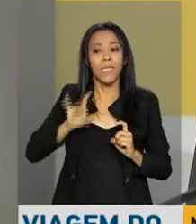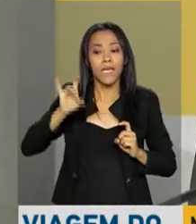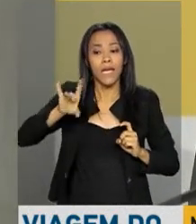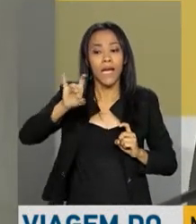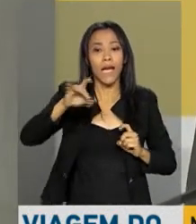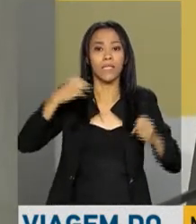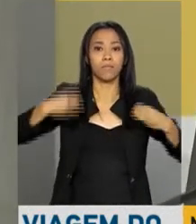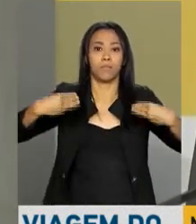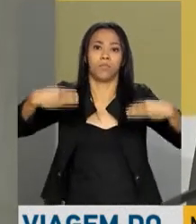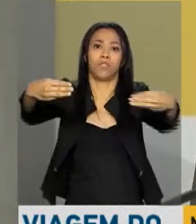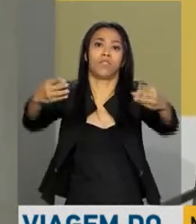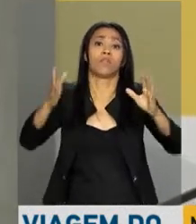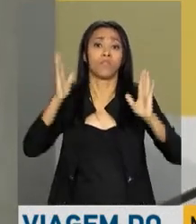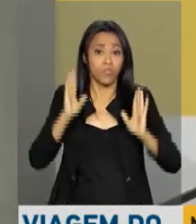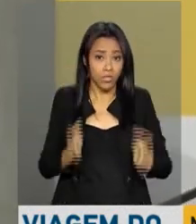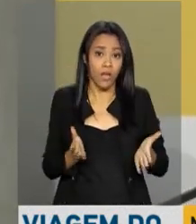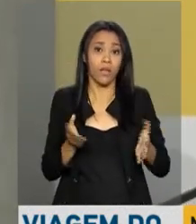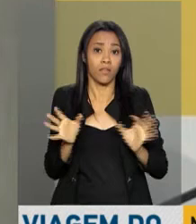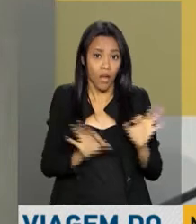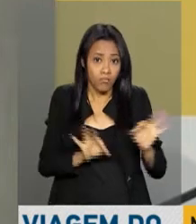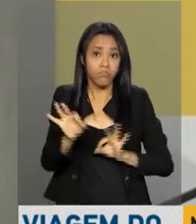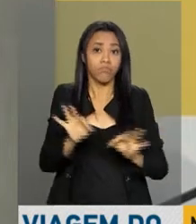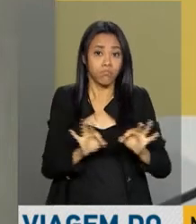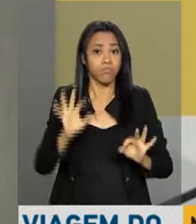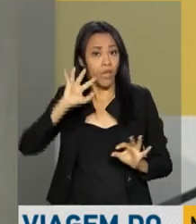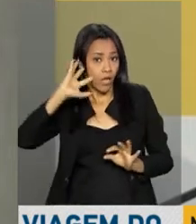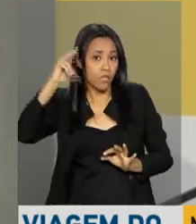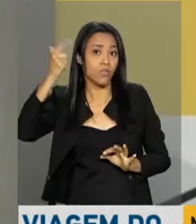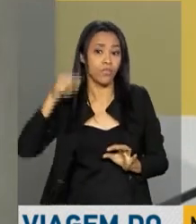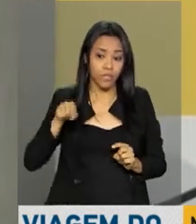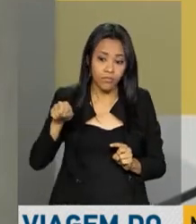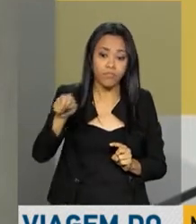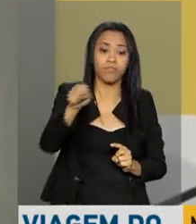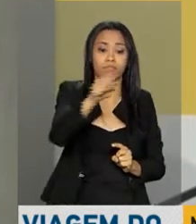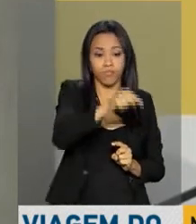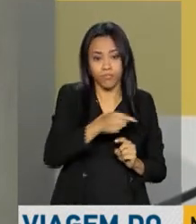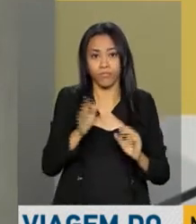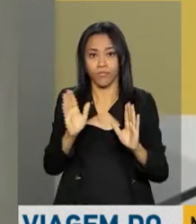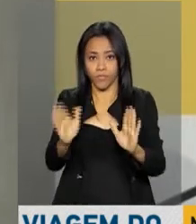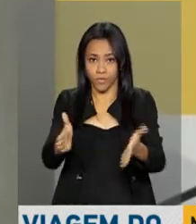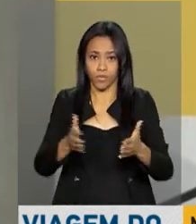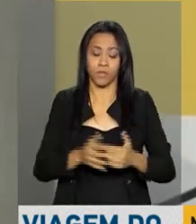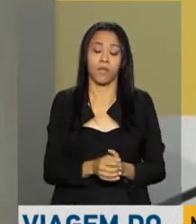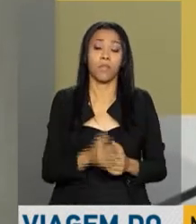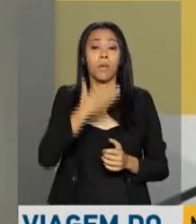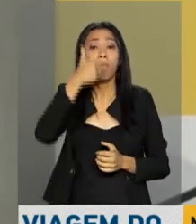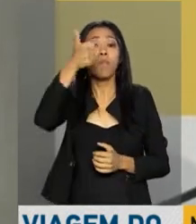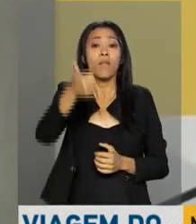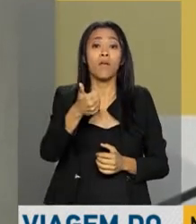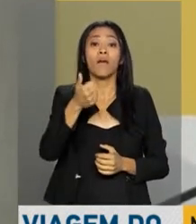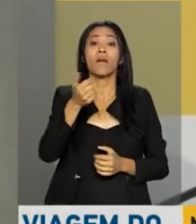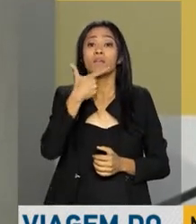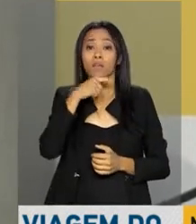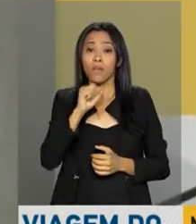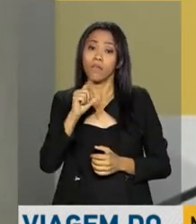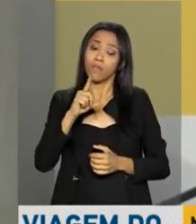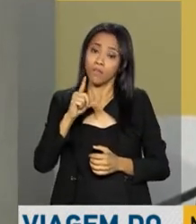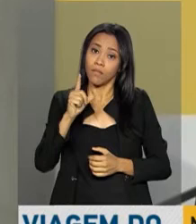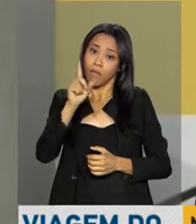sendo feita valorizando a vida do empreendedor não é estamos